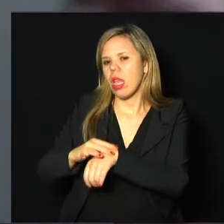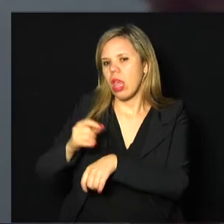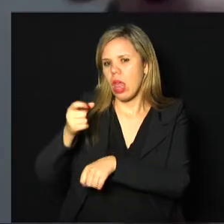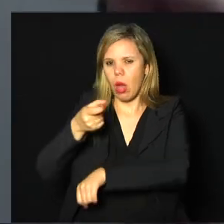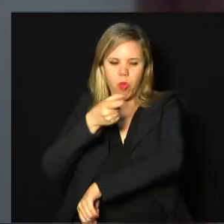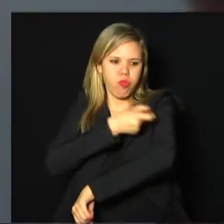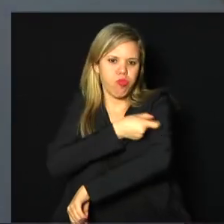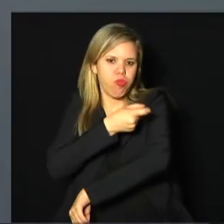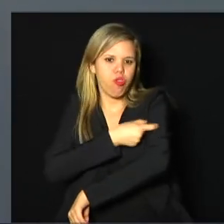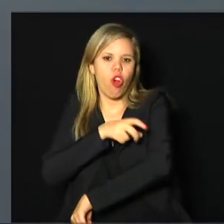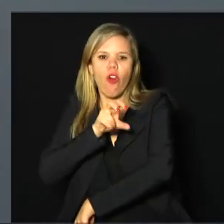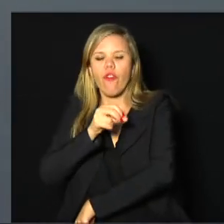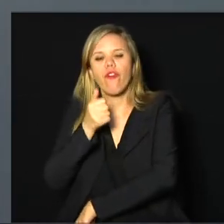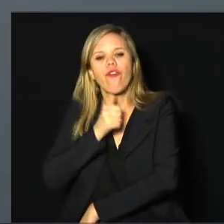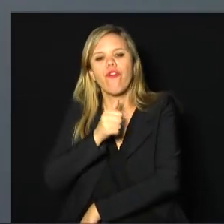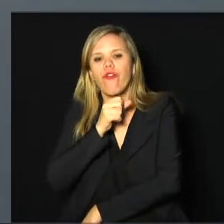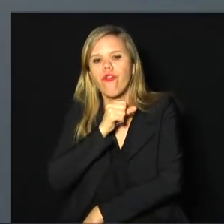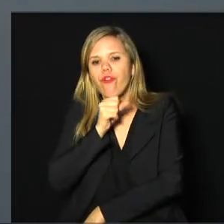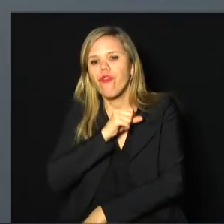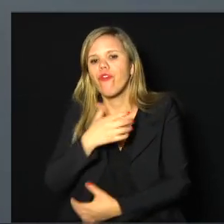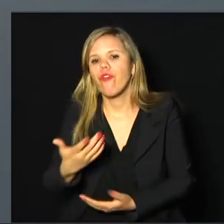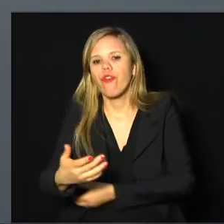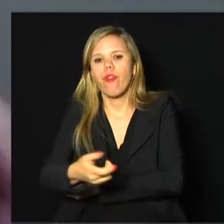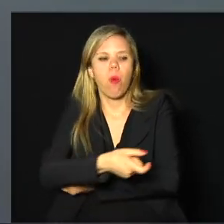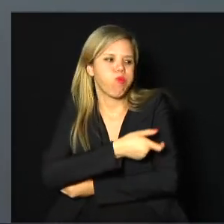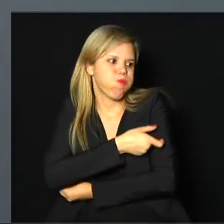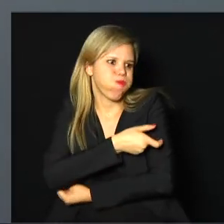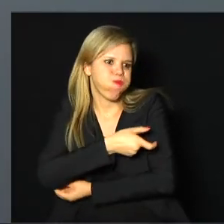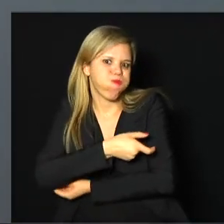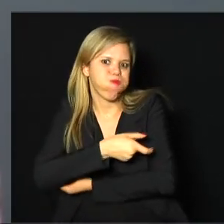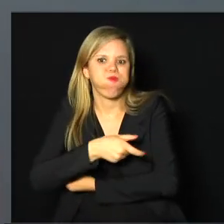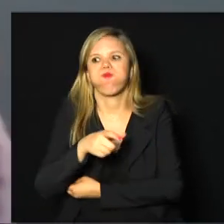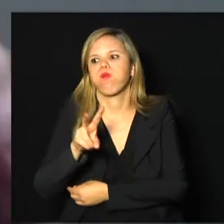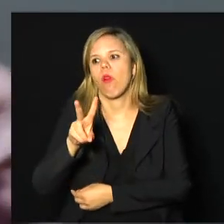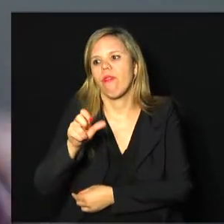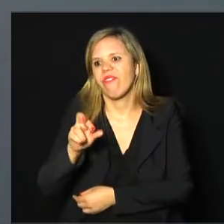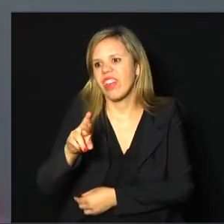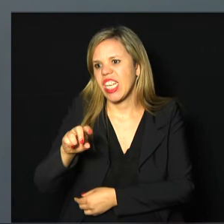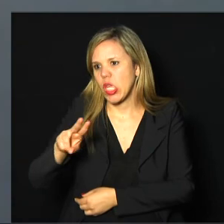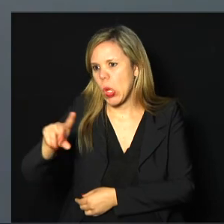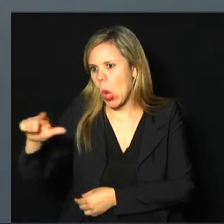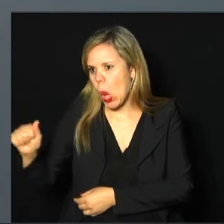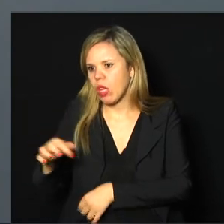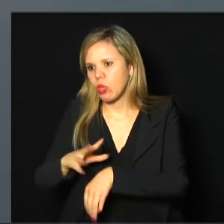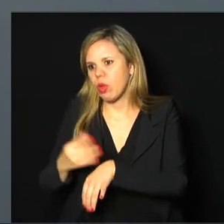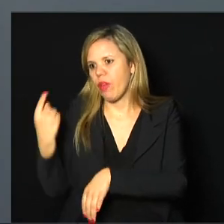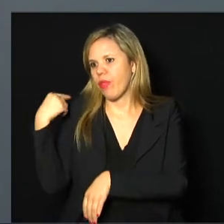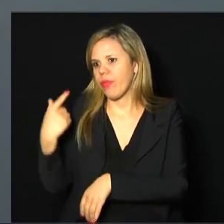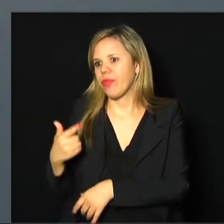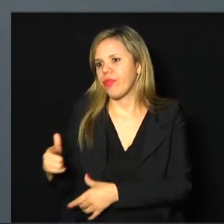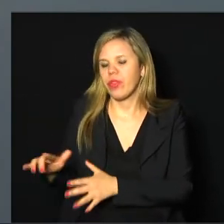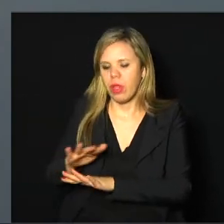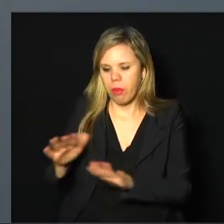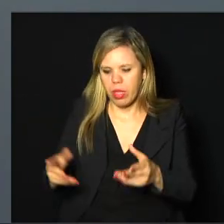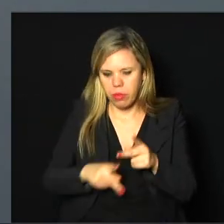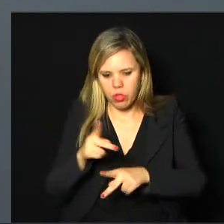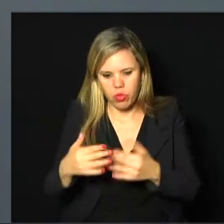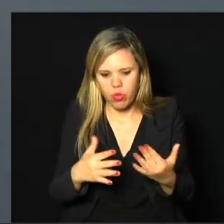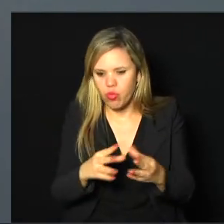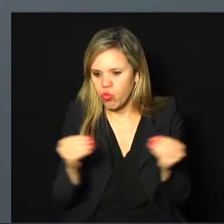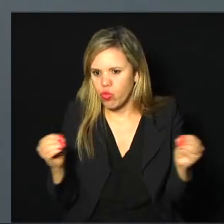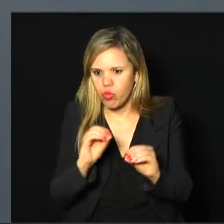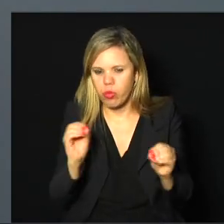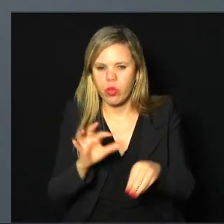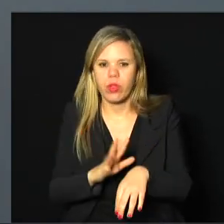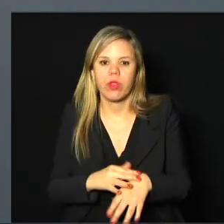da cicatriz do braço da avó, né? Porque ficava uma cicatriz bem feia, porque hoje a gente não tem, mas né, as pessoas que convivem com a